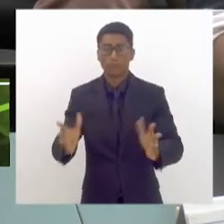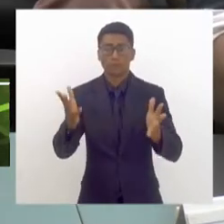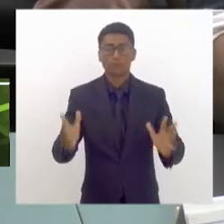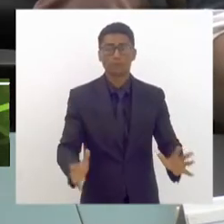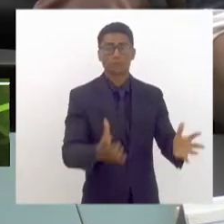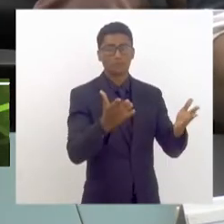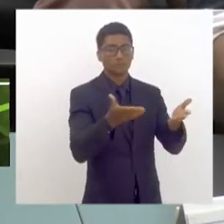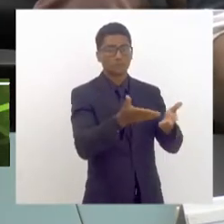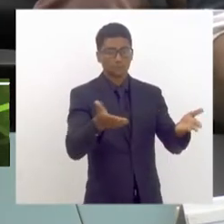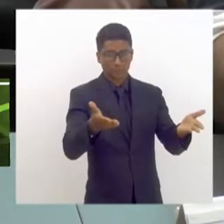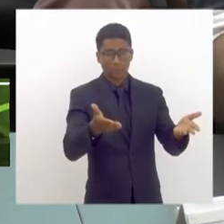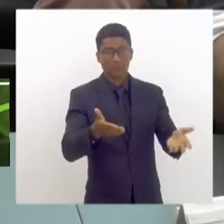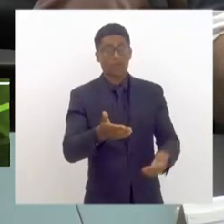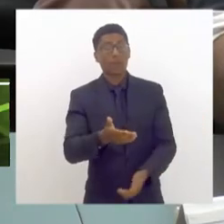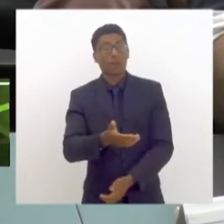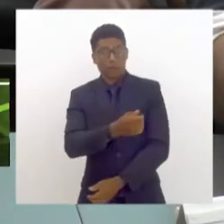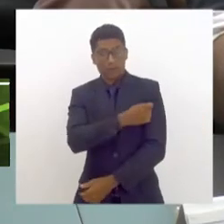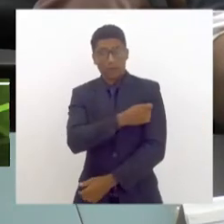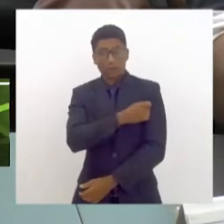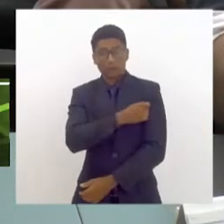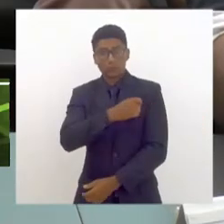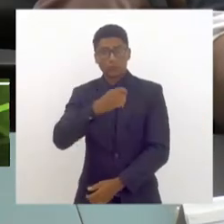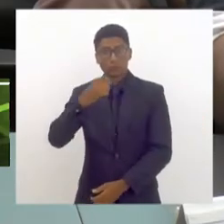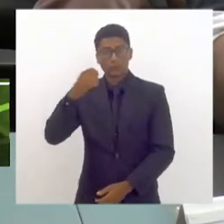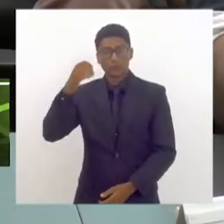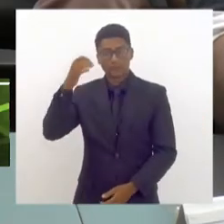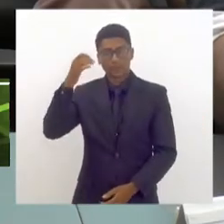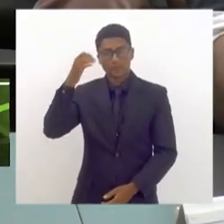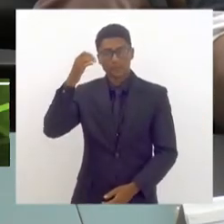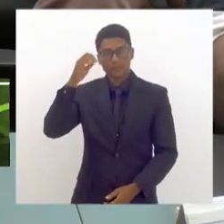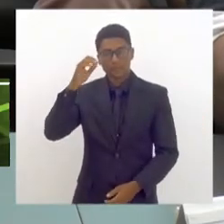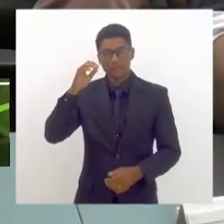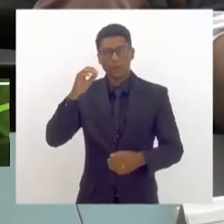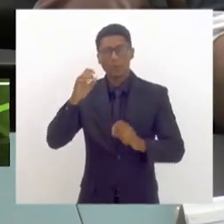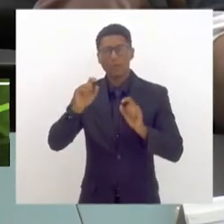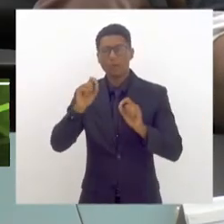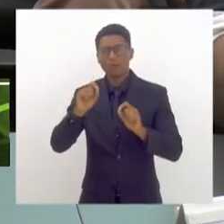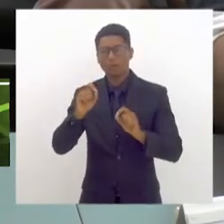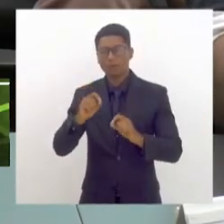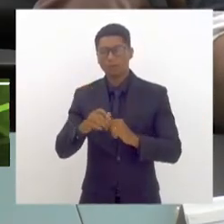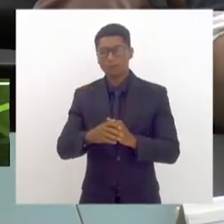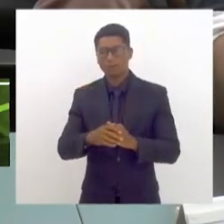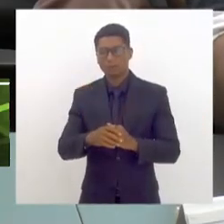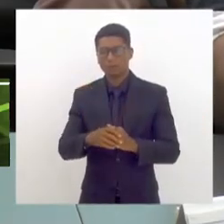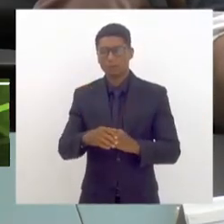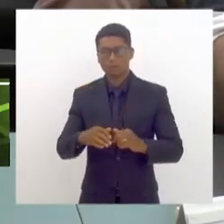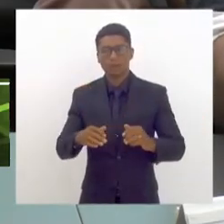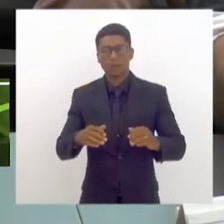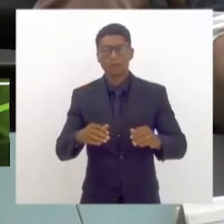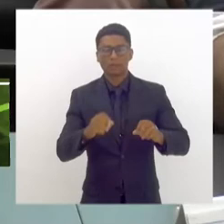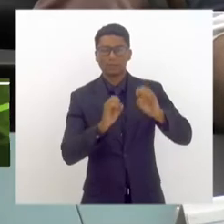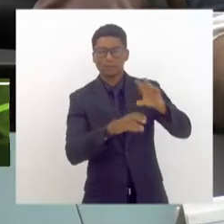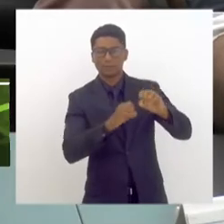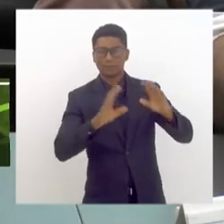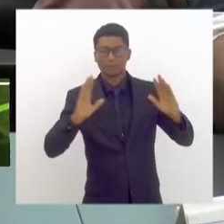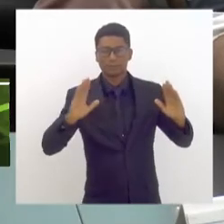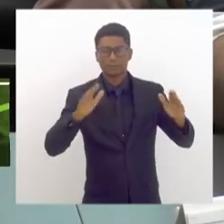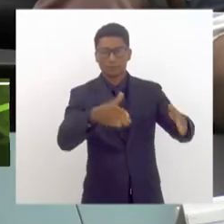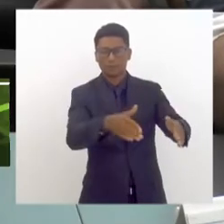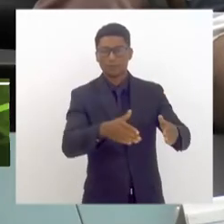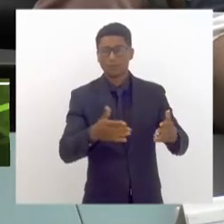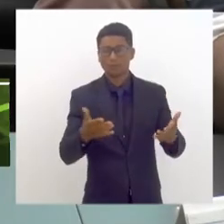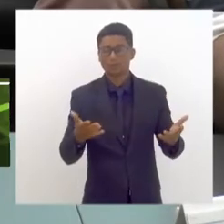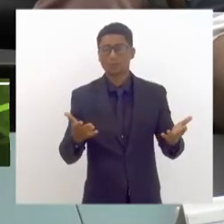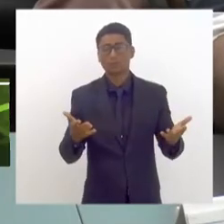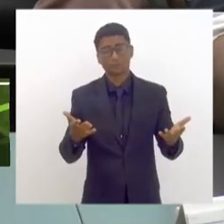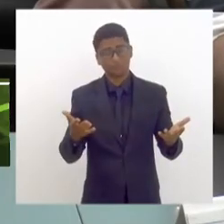da licenciatura a estarem nesse espaço de discussão também do que é a educação que a gente pensa para o nosso país, que a gente